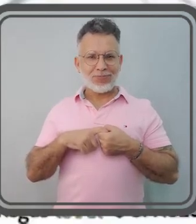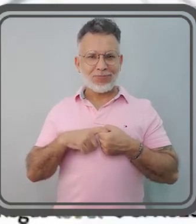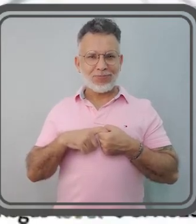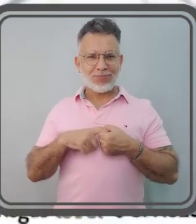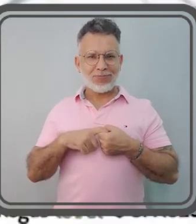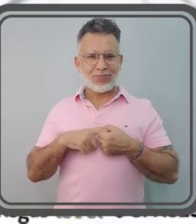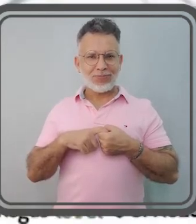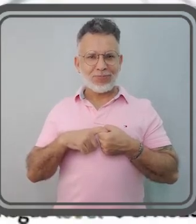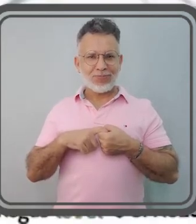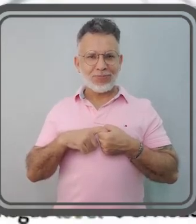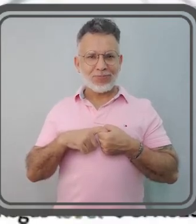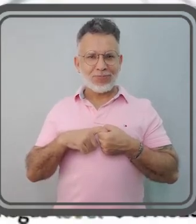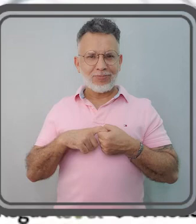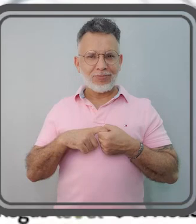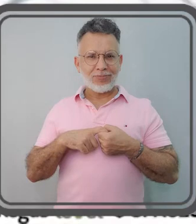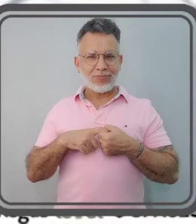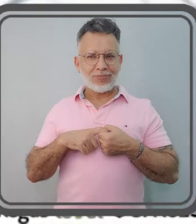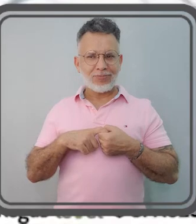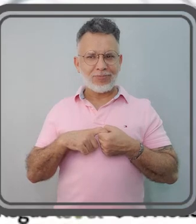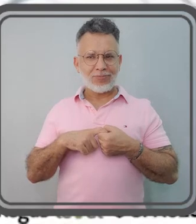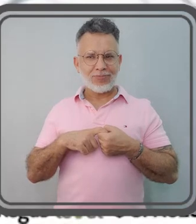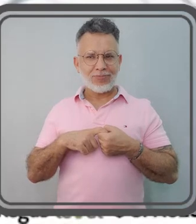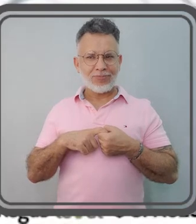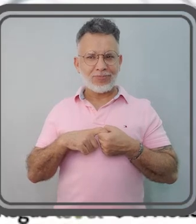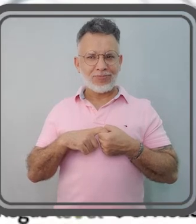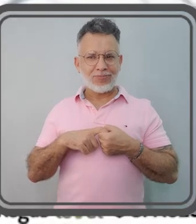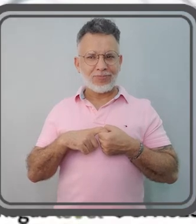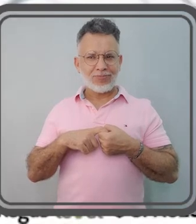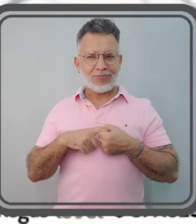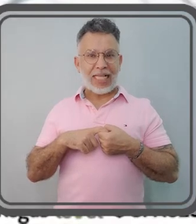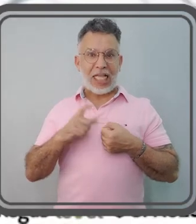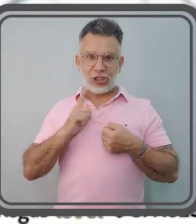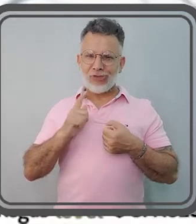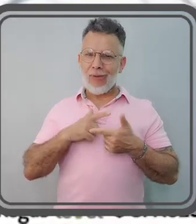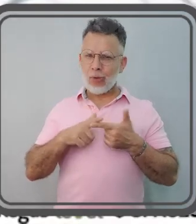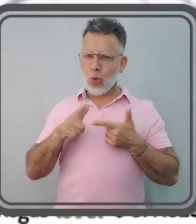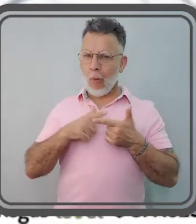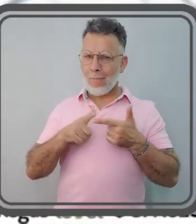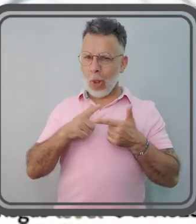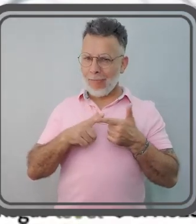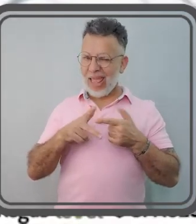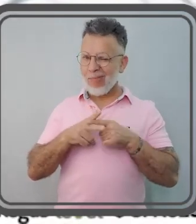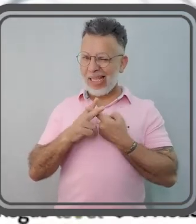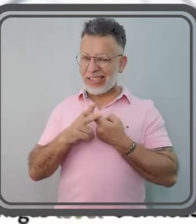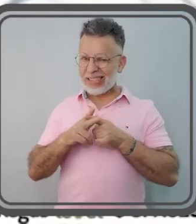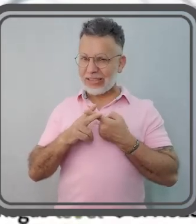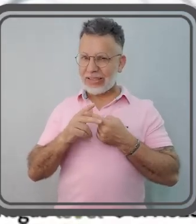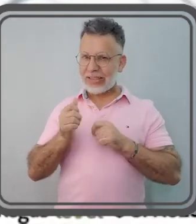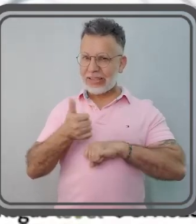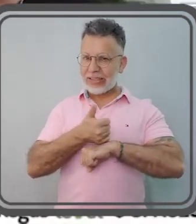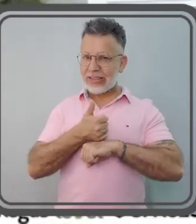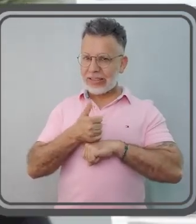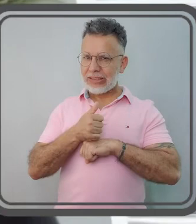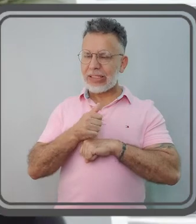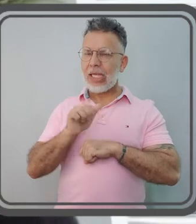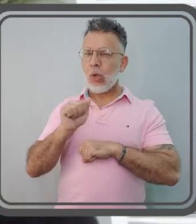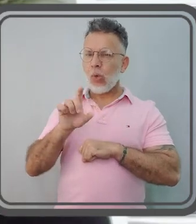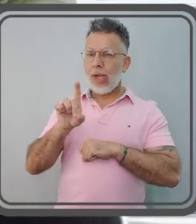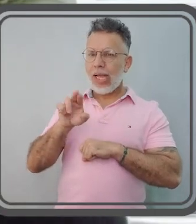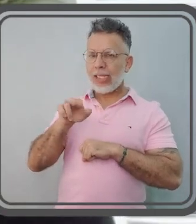Tivemos um problema técnico aí, o Adriano já está voltando, pode continuar com a sua resposta aí, ô Lucas.